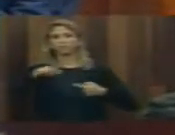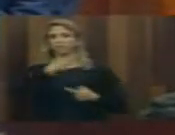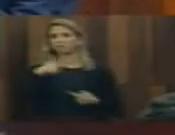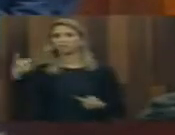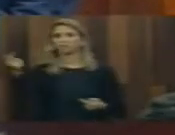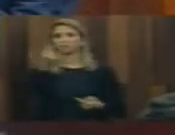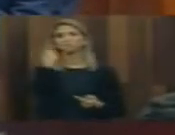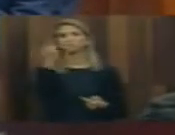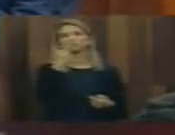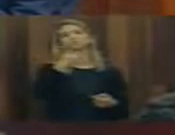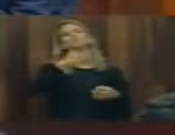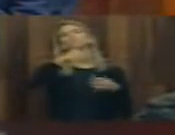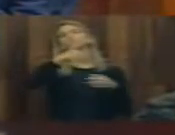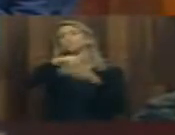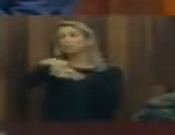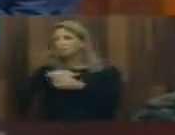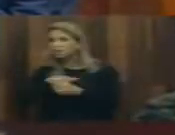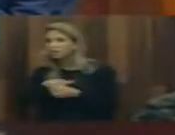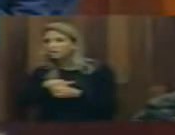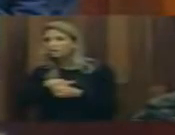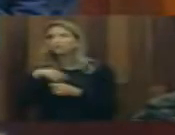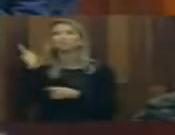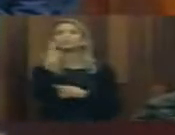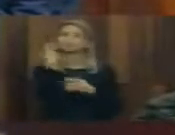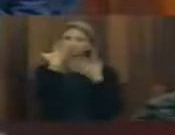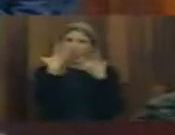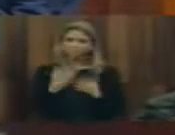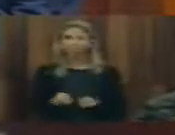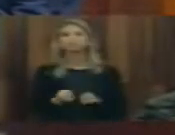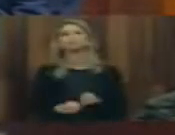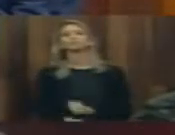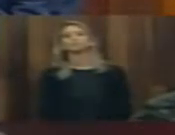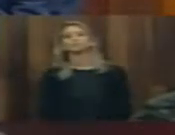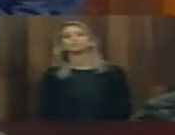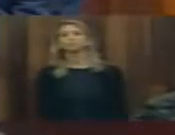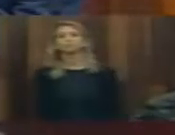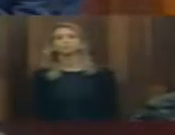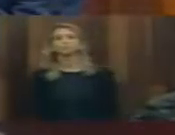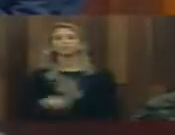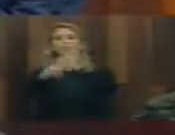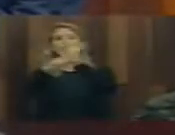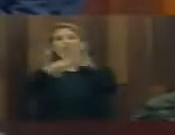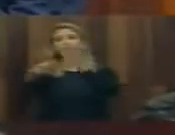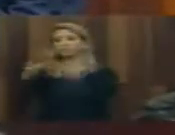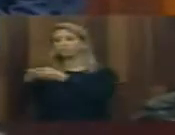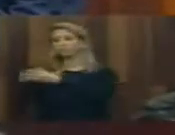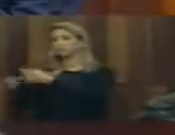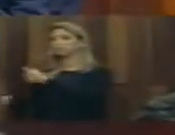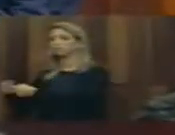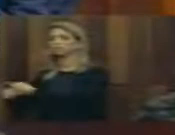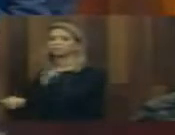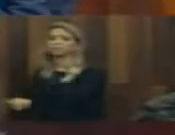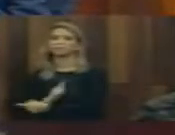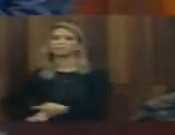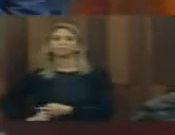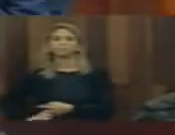em votação, os favoráveis permaneçam como estão. Aprovado por unanimidade, será encaminhado à Comissão de Políticas